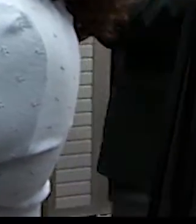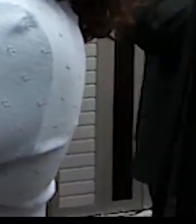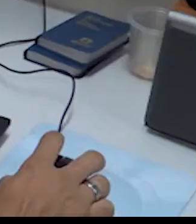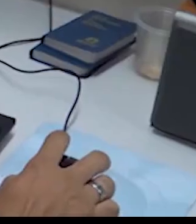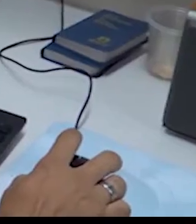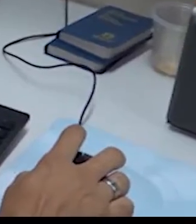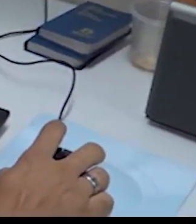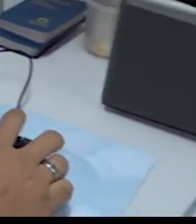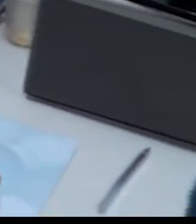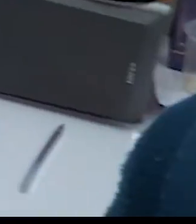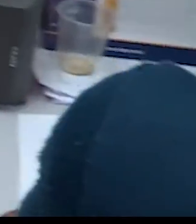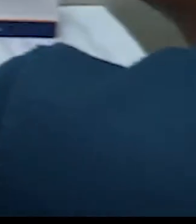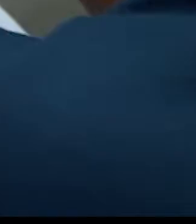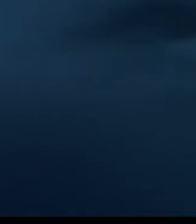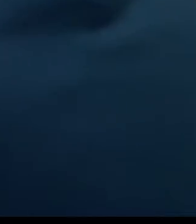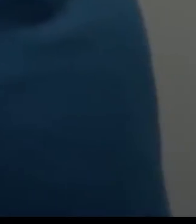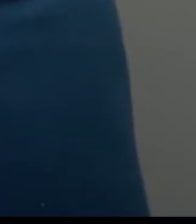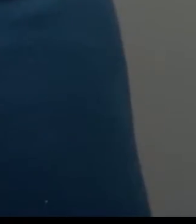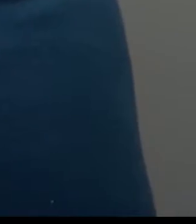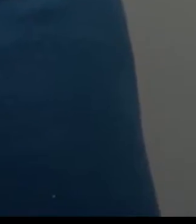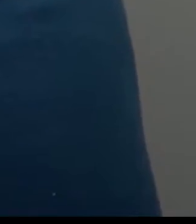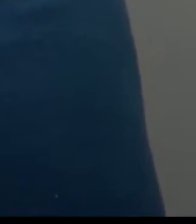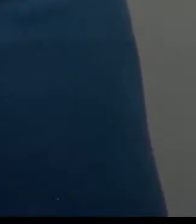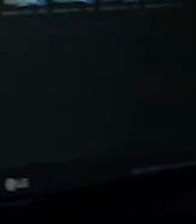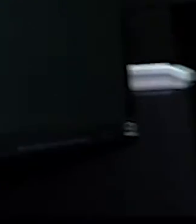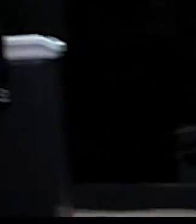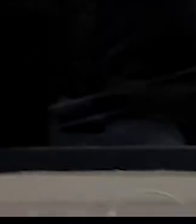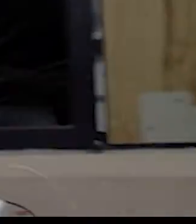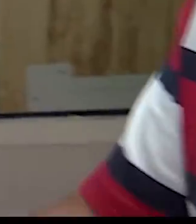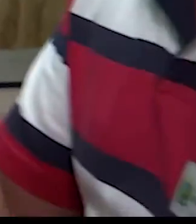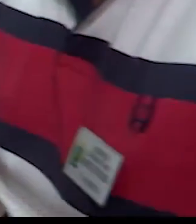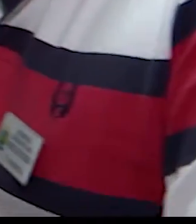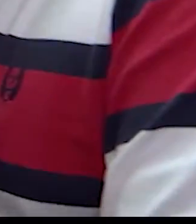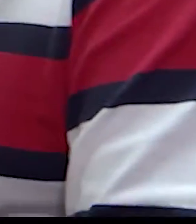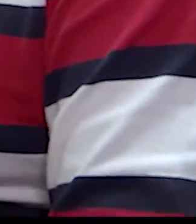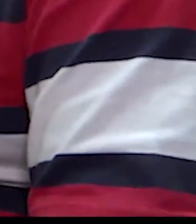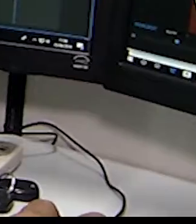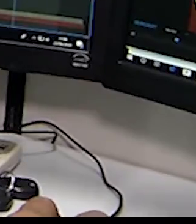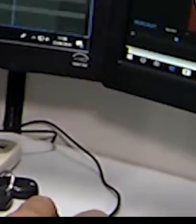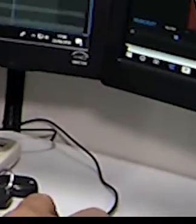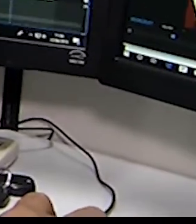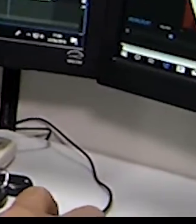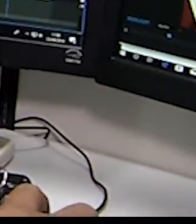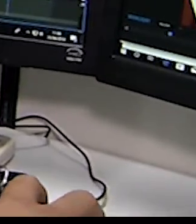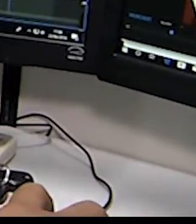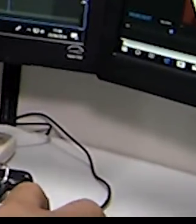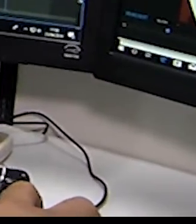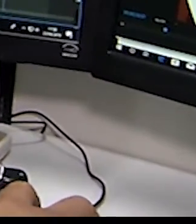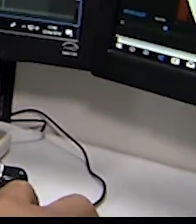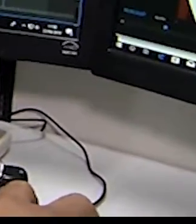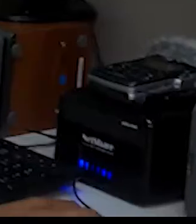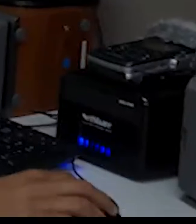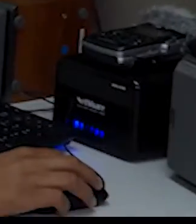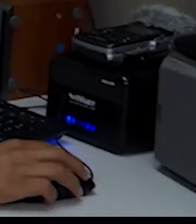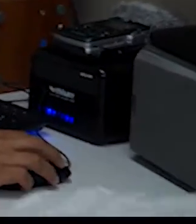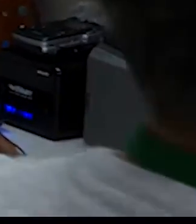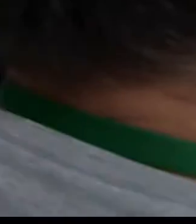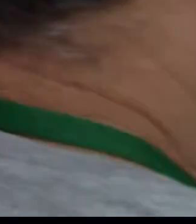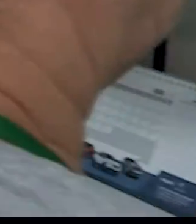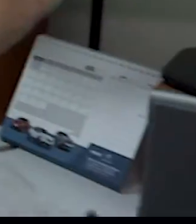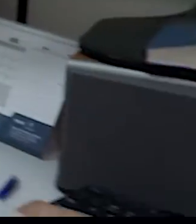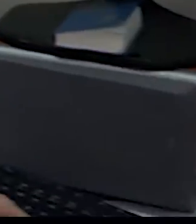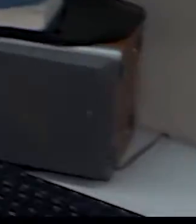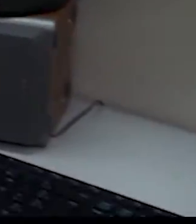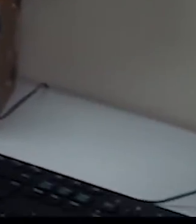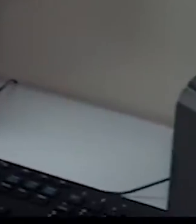Municipal. A TV Assembleia ainda produz e exibe conteúdo jornalístico, cultural, científico e de entretenimento, ao